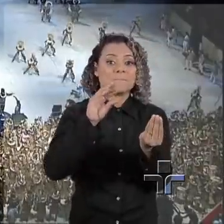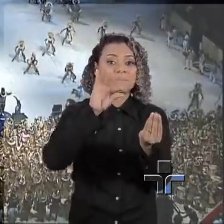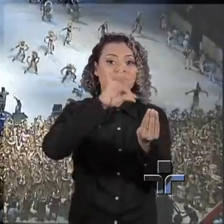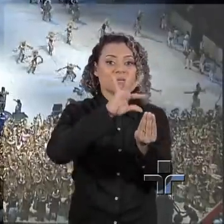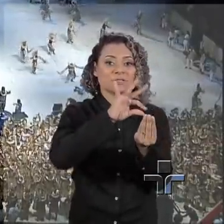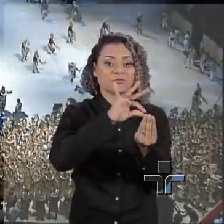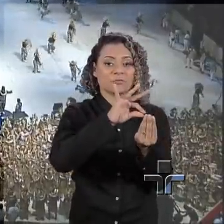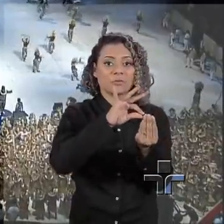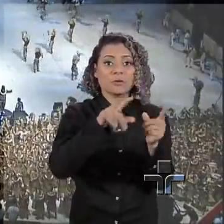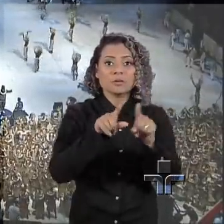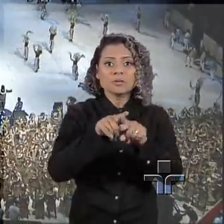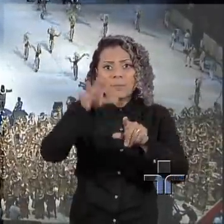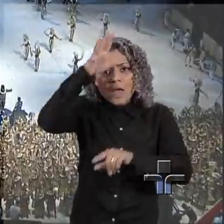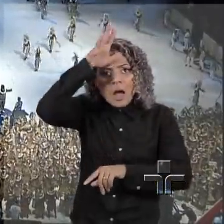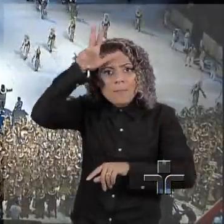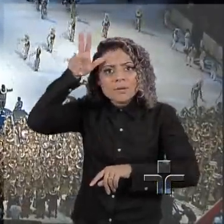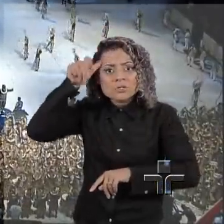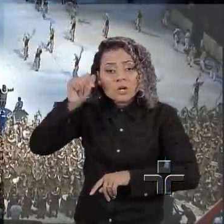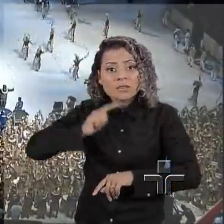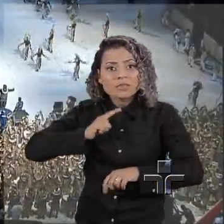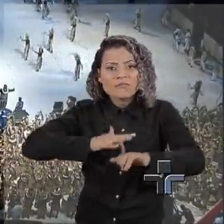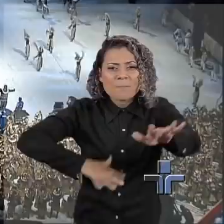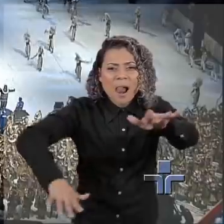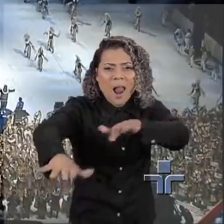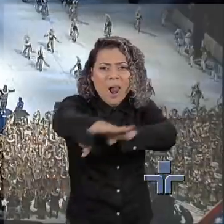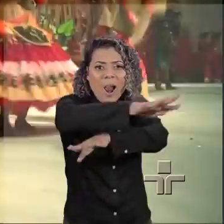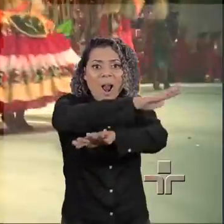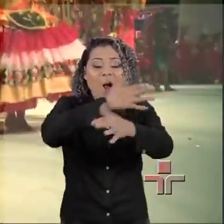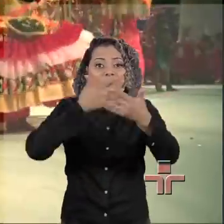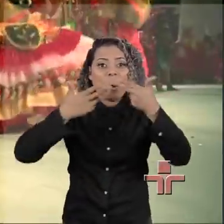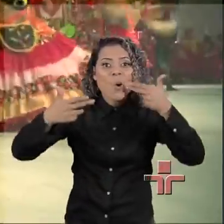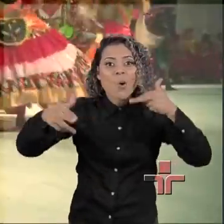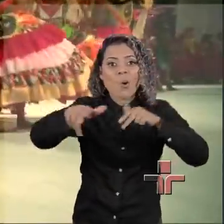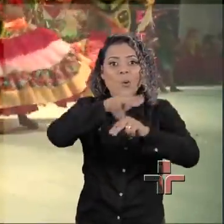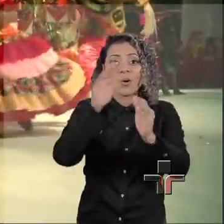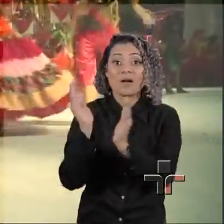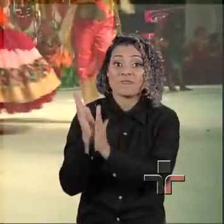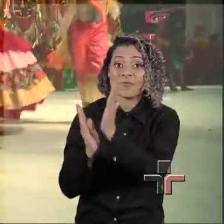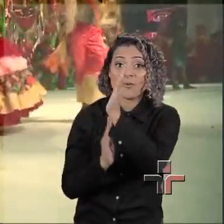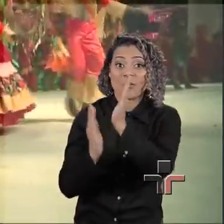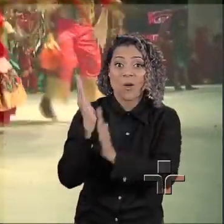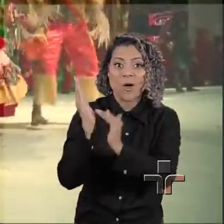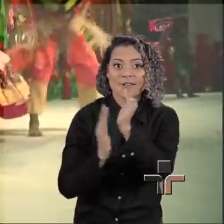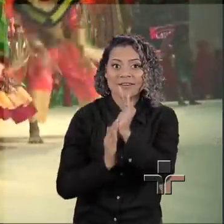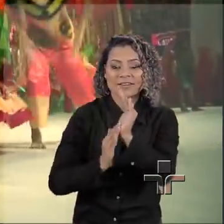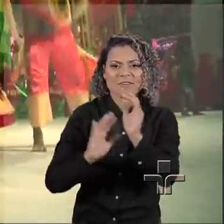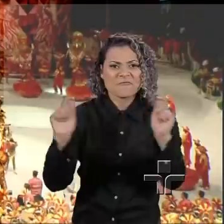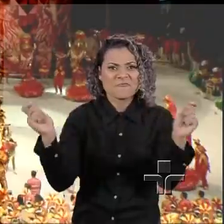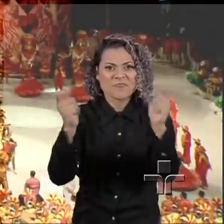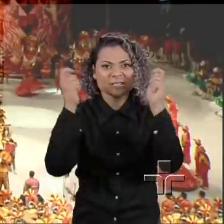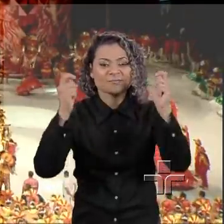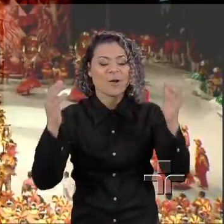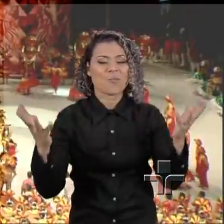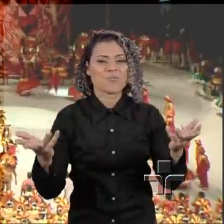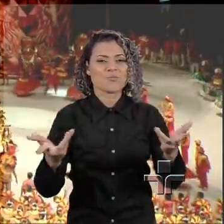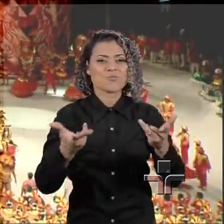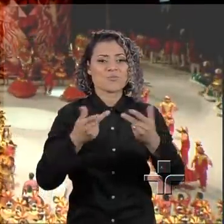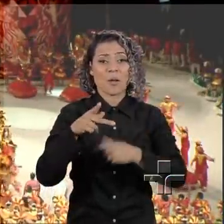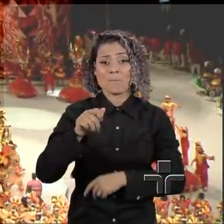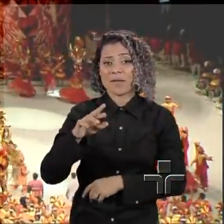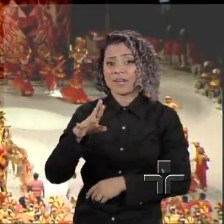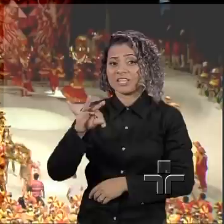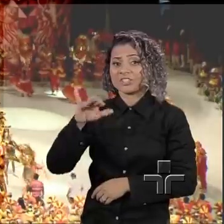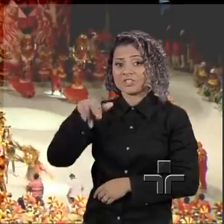No Amazonas, uma explosão de cores e folclore. Um dos maiores festivais regionais, a Festa de